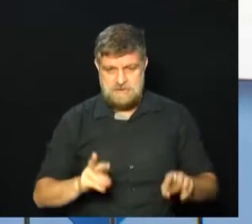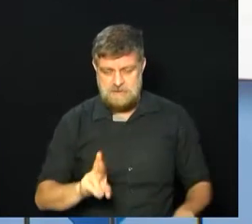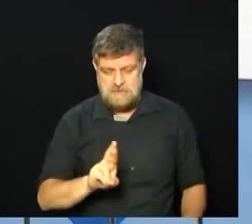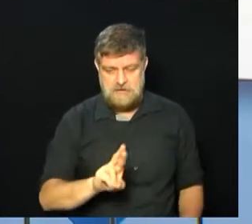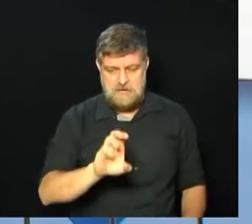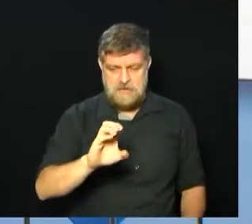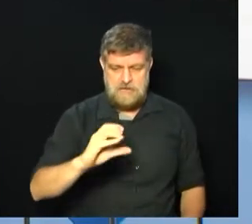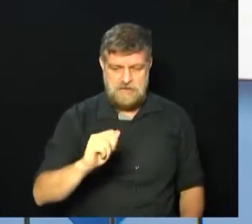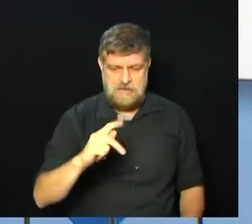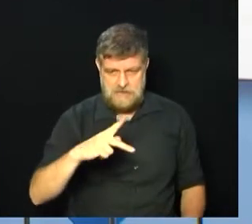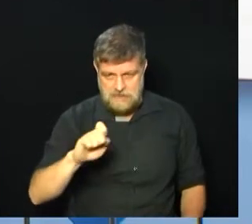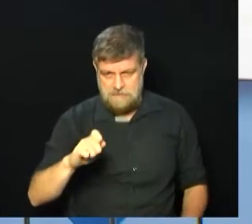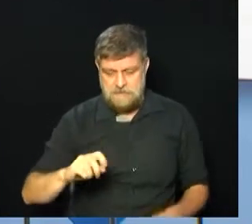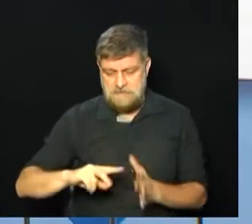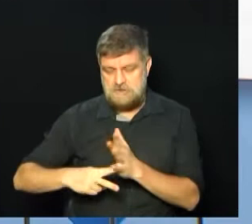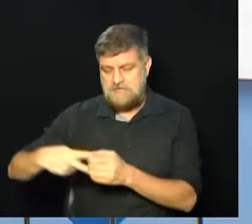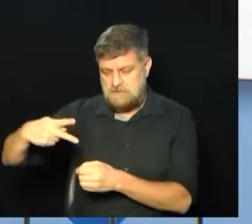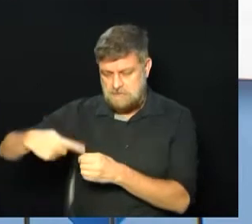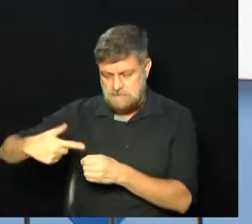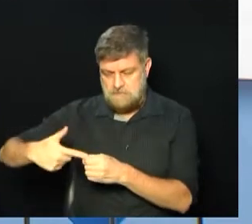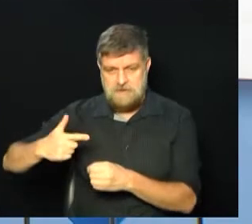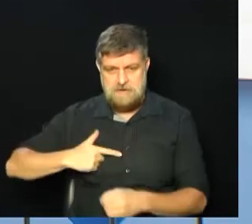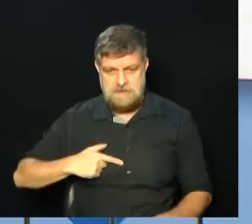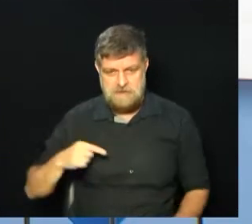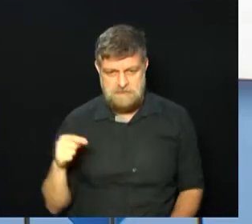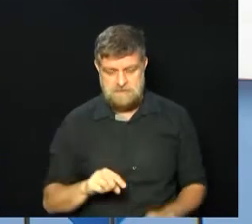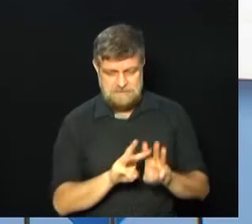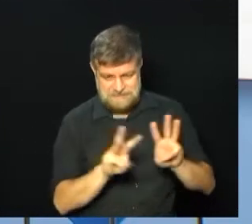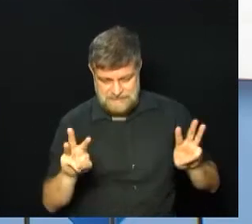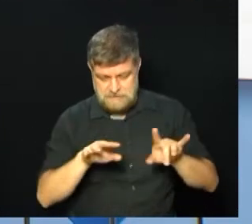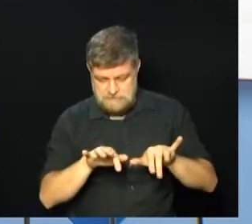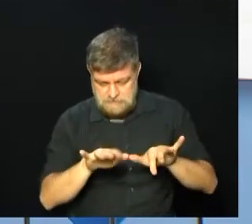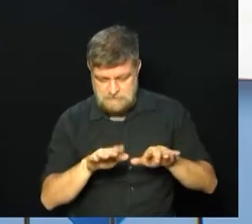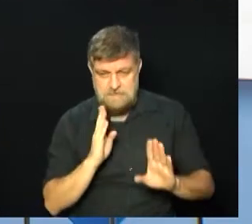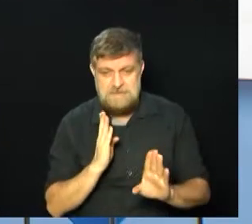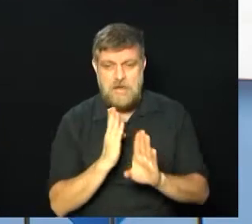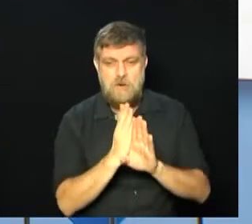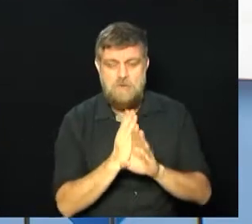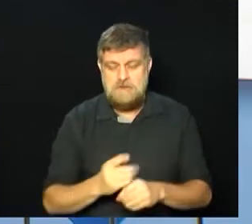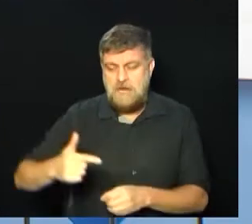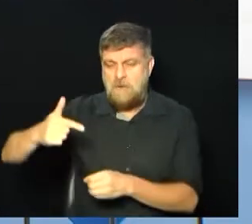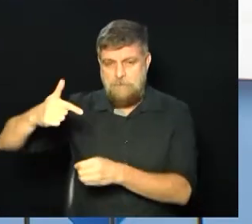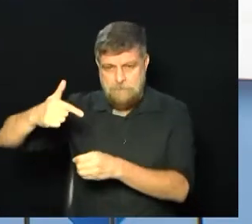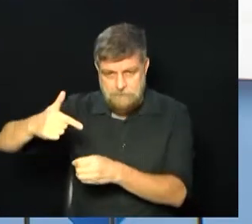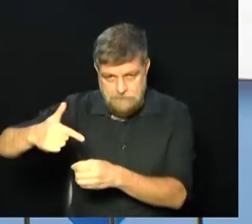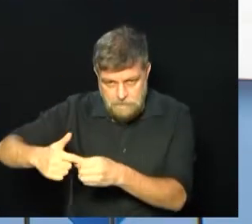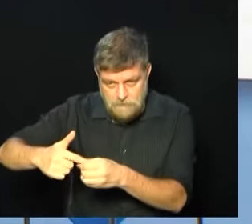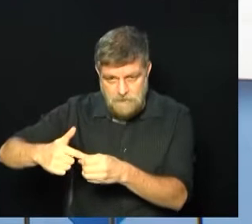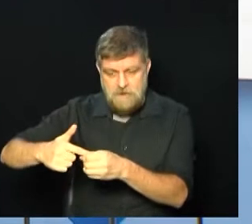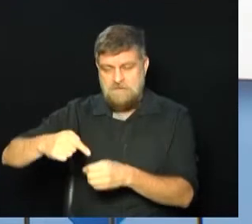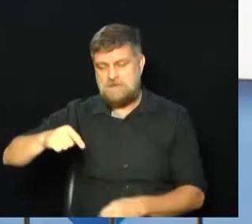recape. Org. Br/Natal sem fome 2012 um lá você encontra Qual é o posto de